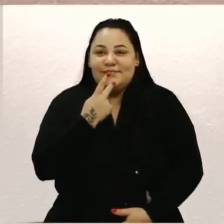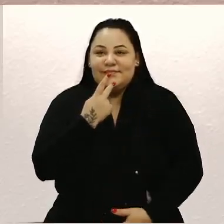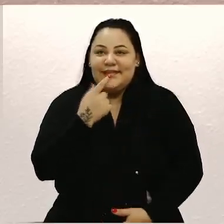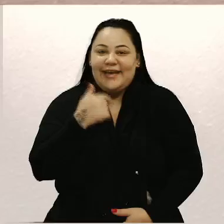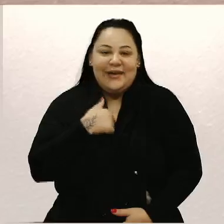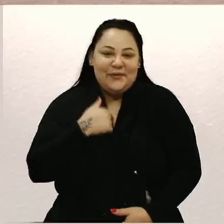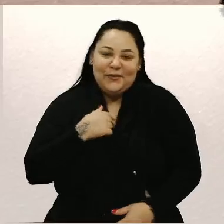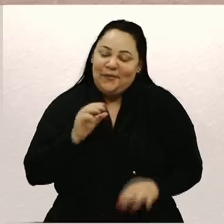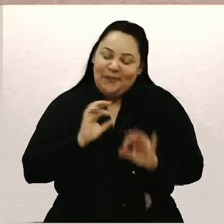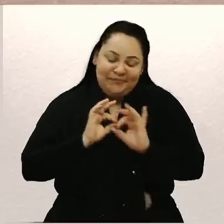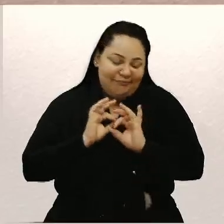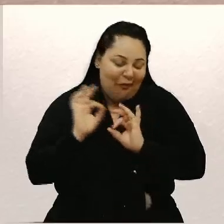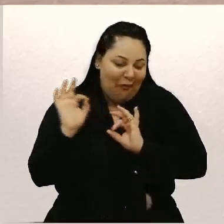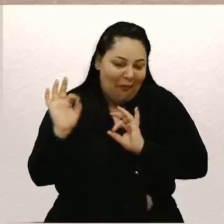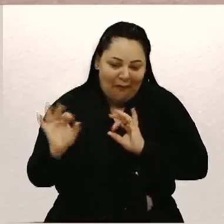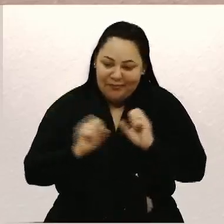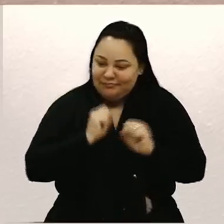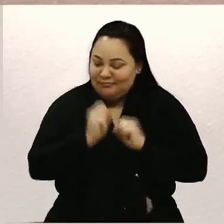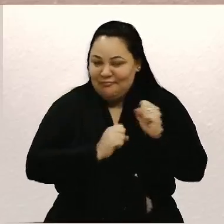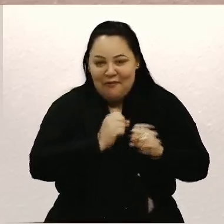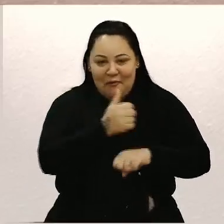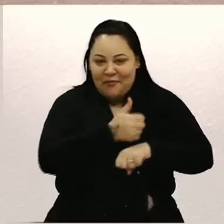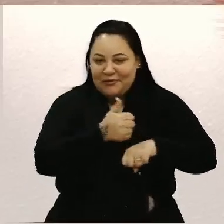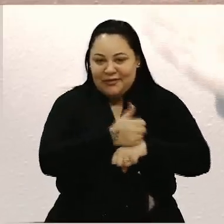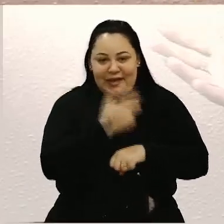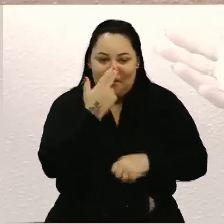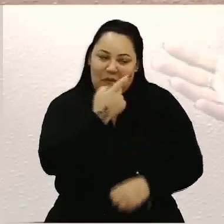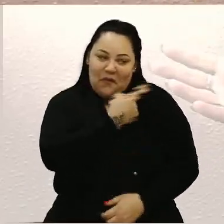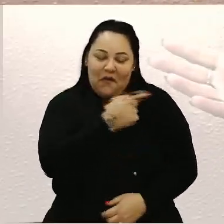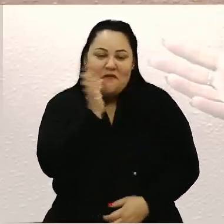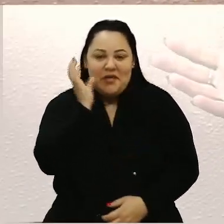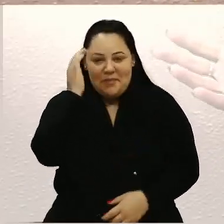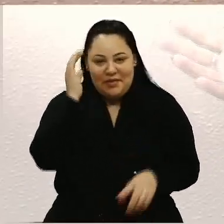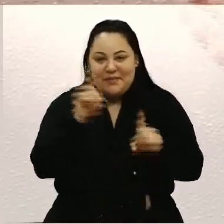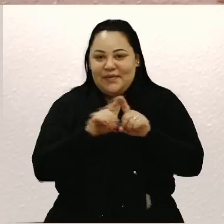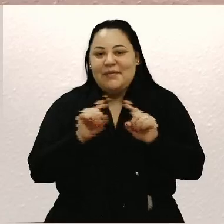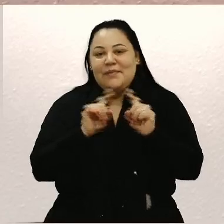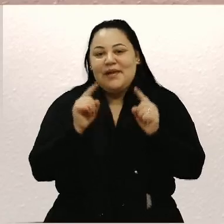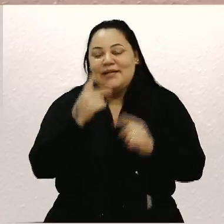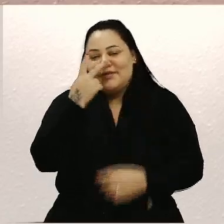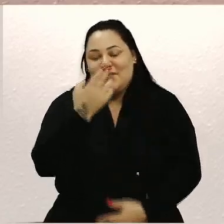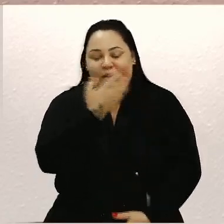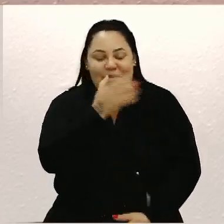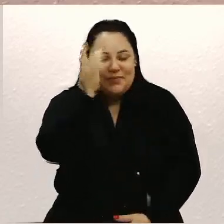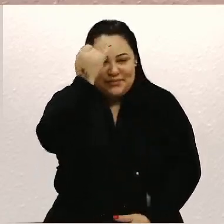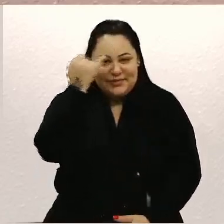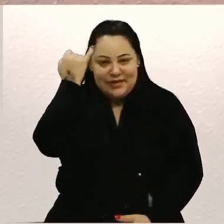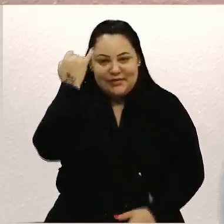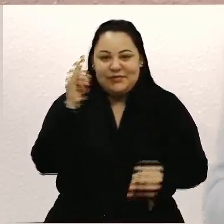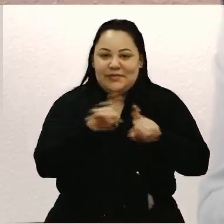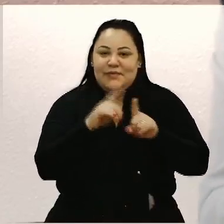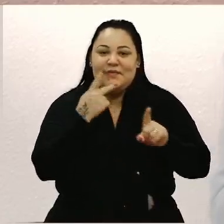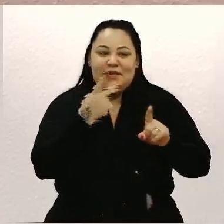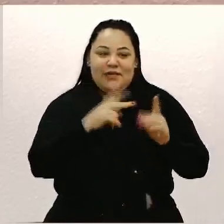corredora como Tequila, uma atleta como o Felipe, enfim. Mas como o D'Ambrosio também já se manifestou, significa que eu posso.